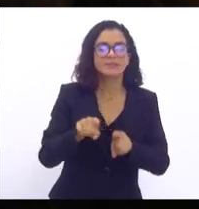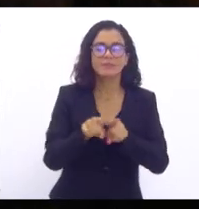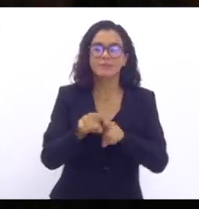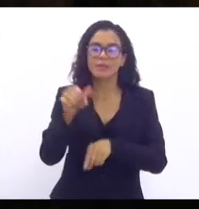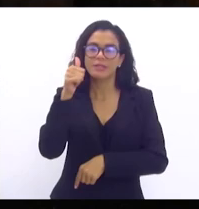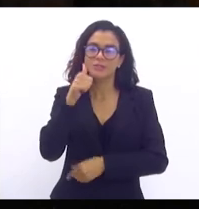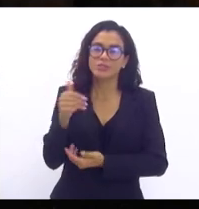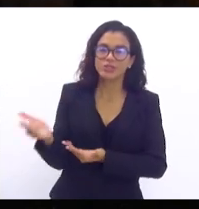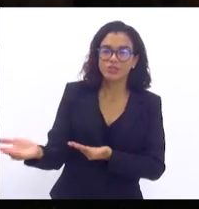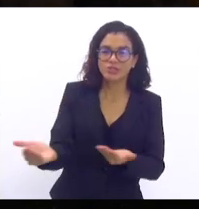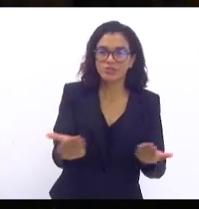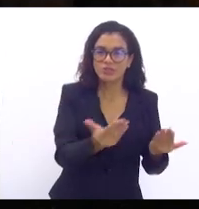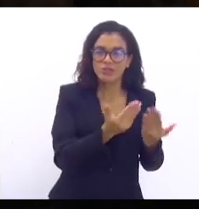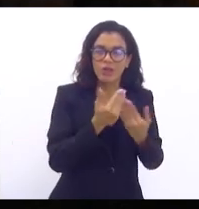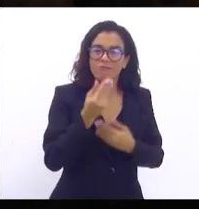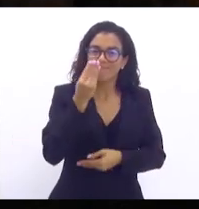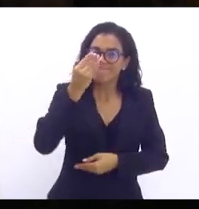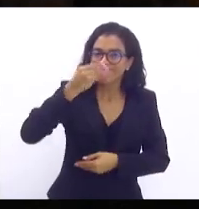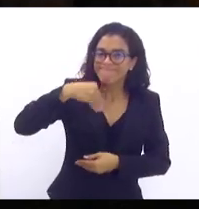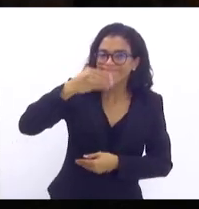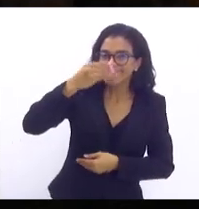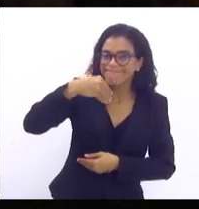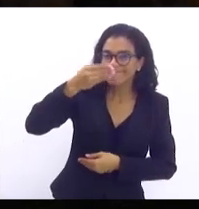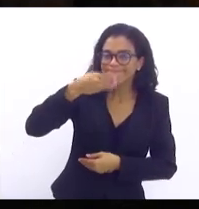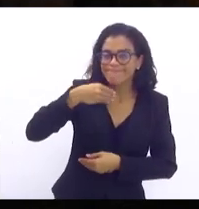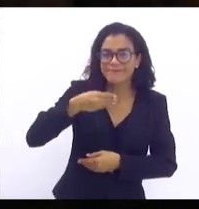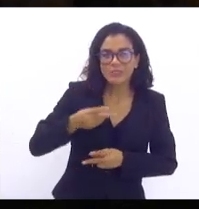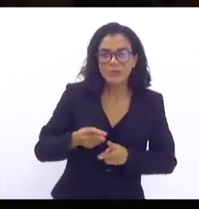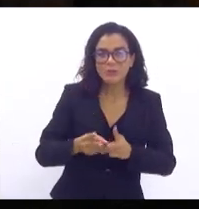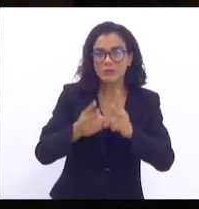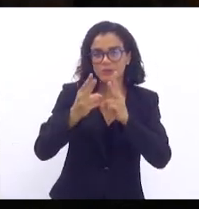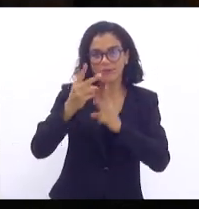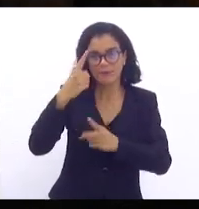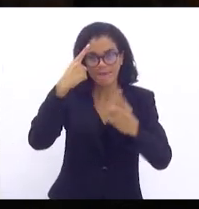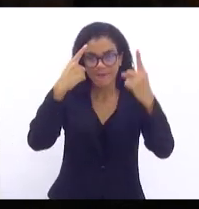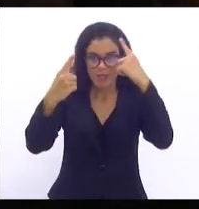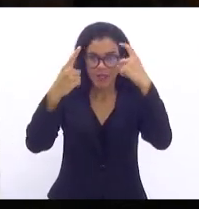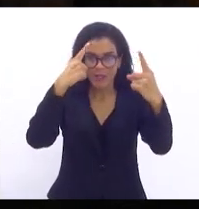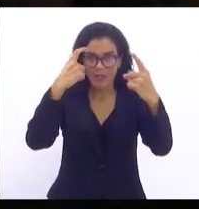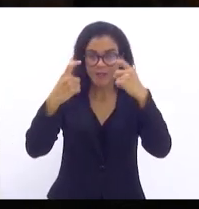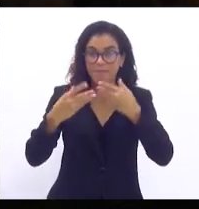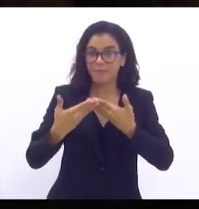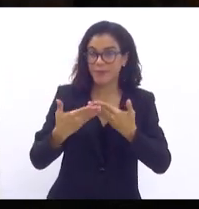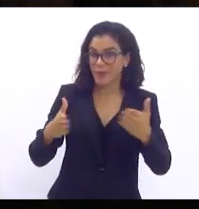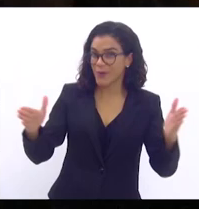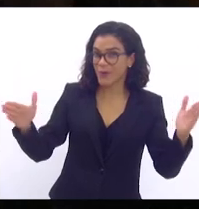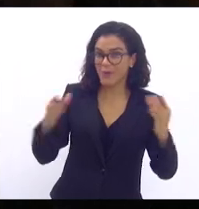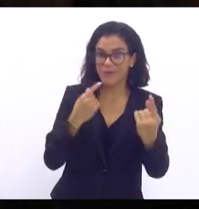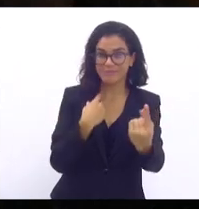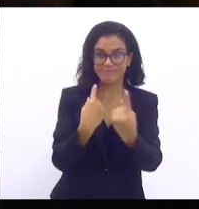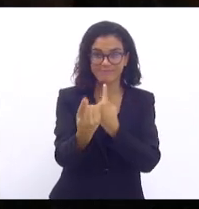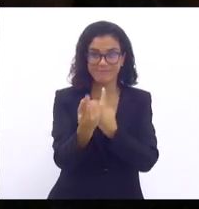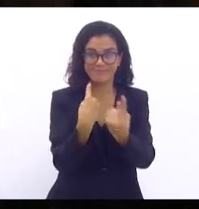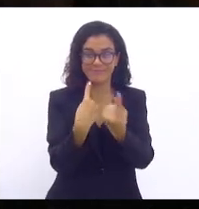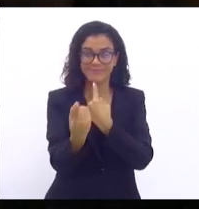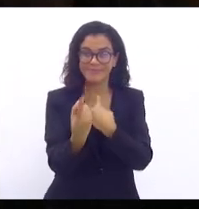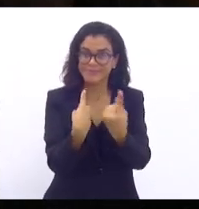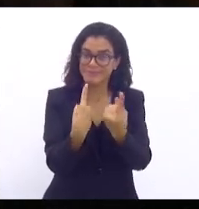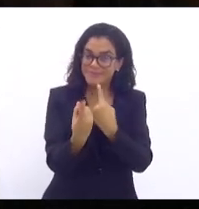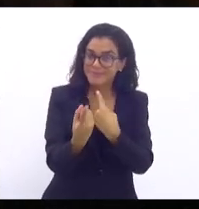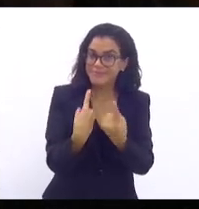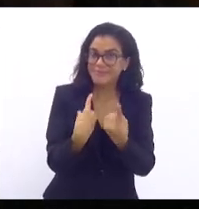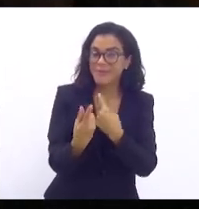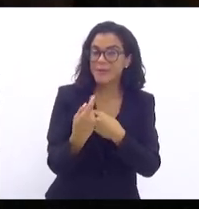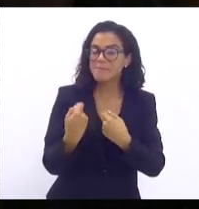estão suscetíveis a inúmeras e constantes violências. Numa inauguração de uma estrada, que no limite deveria ser algo